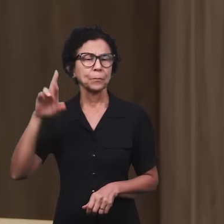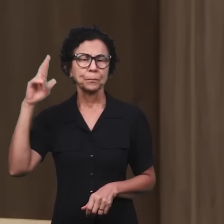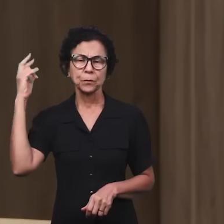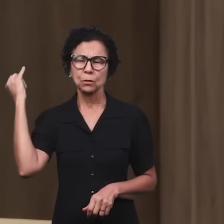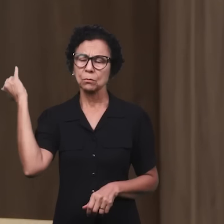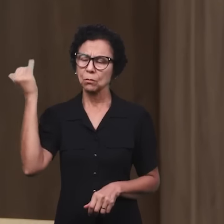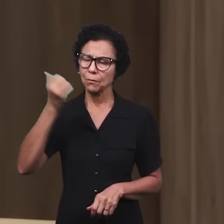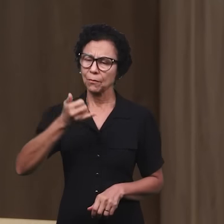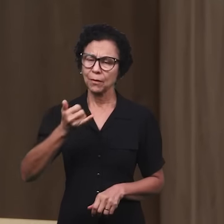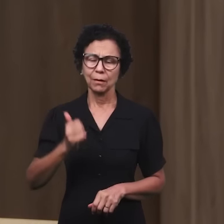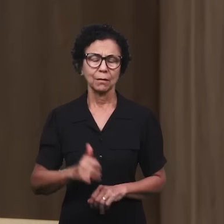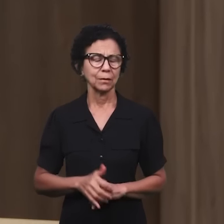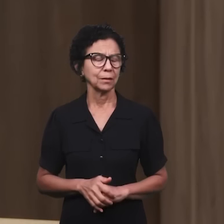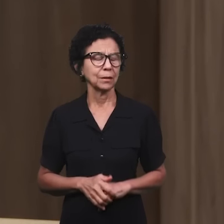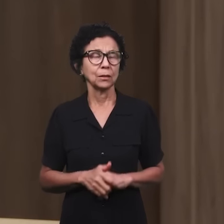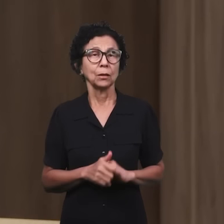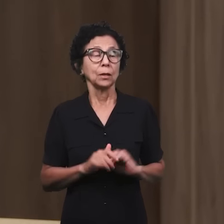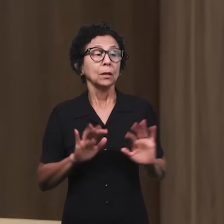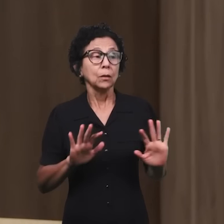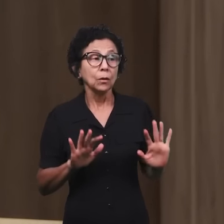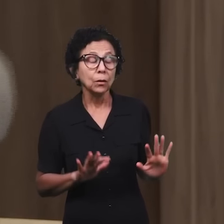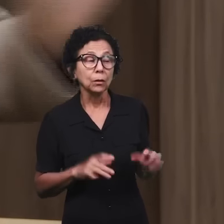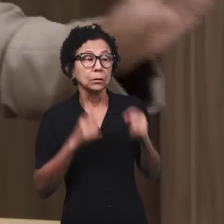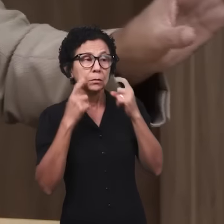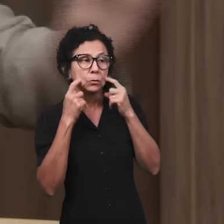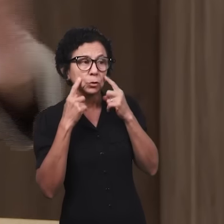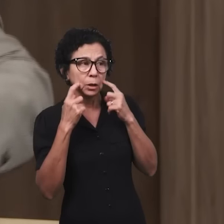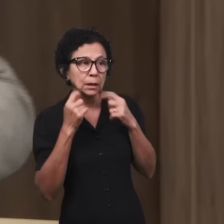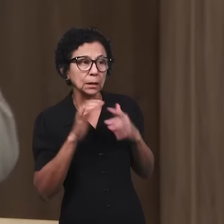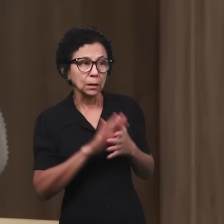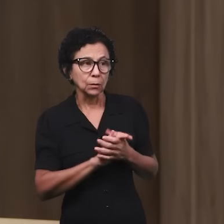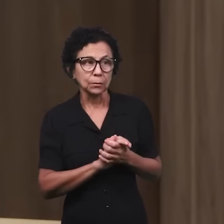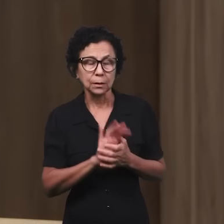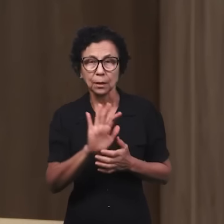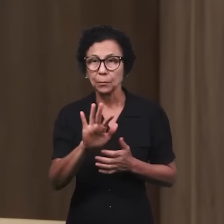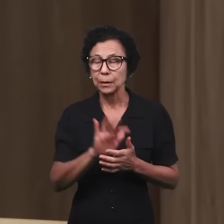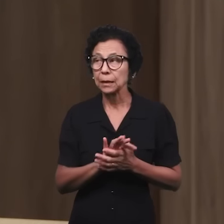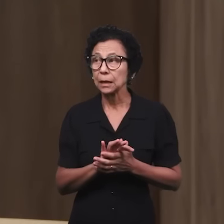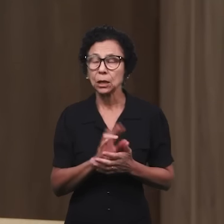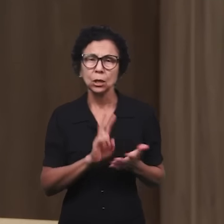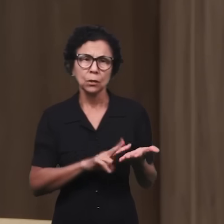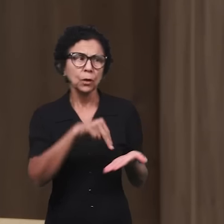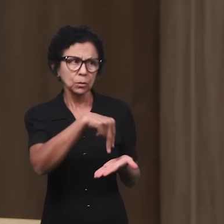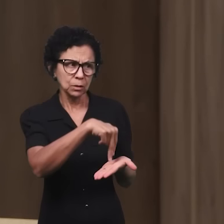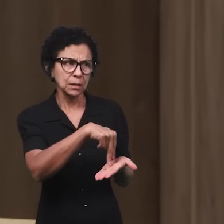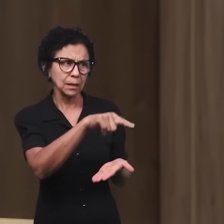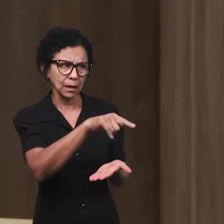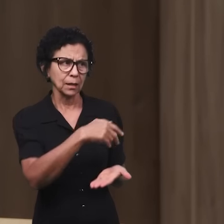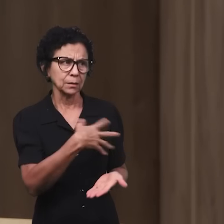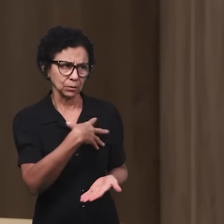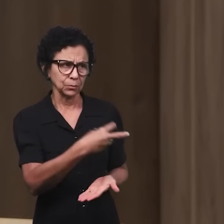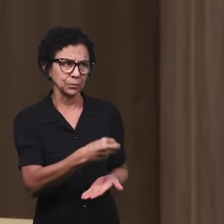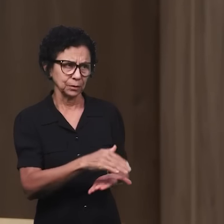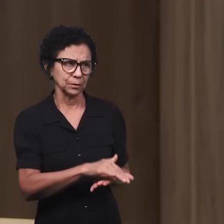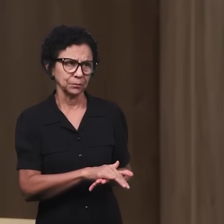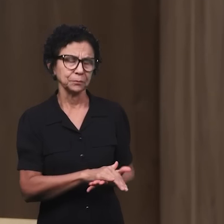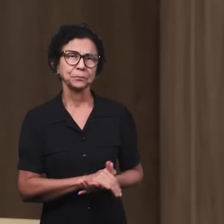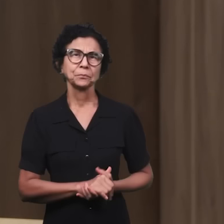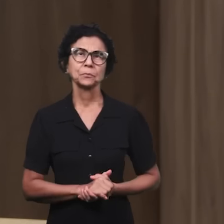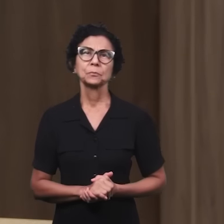morto. Ou então fala assim, olha, não chora não, porque eu vou lá ressuscitar e já volto. Pelo menos, não, ele não falou nada disso. Ele disse